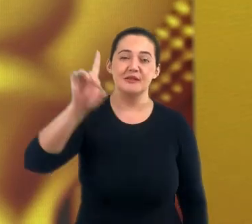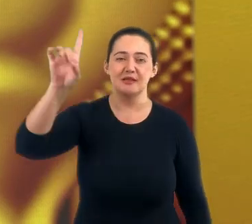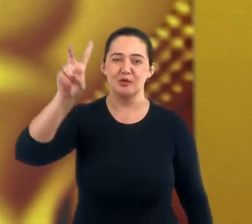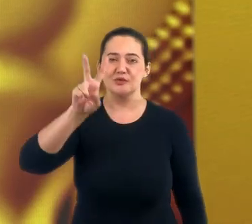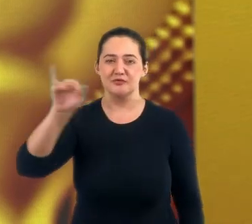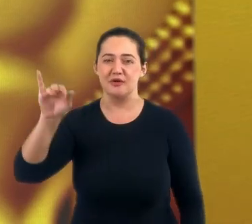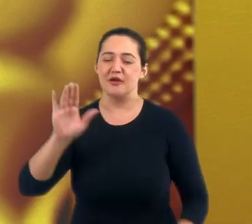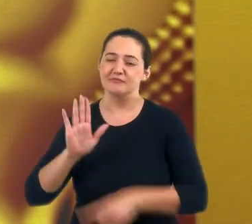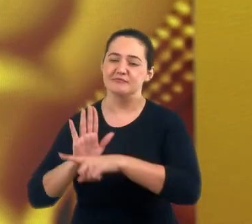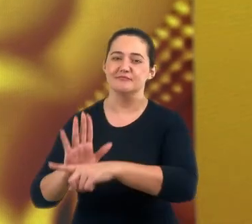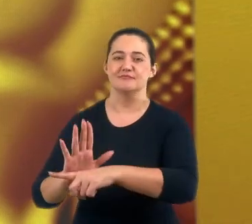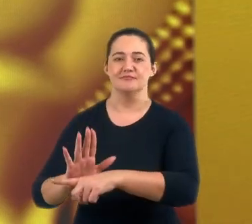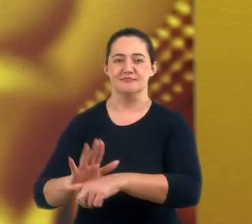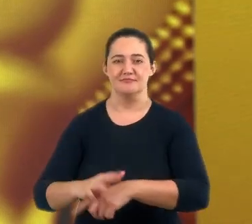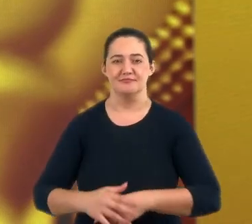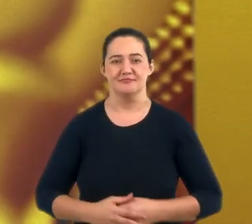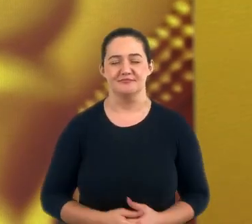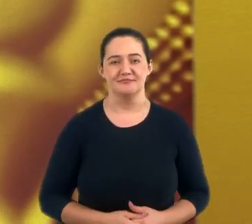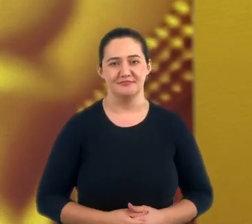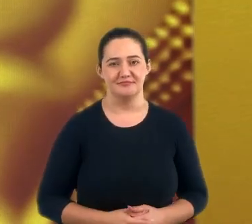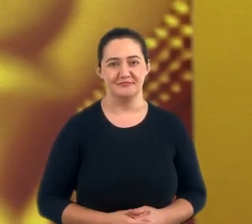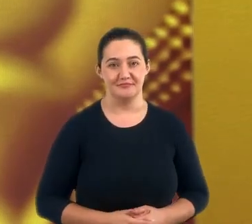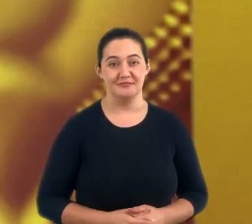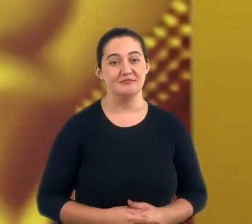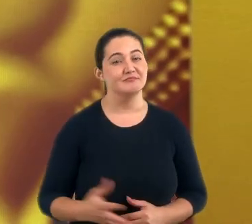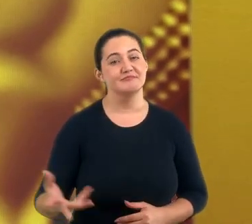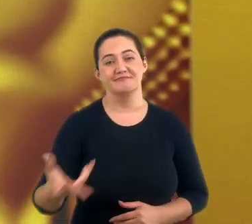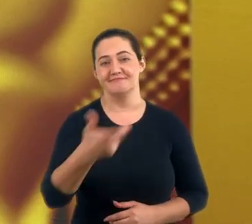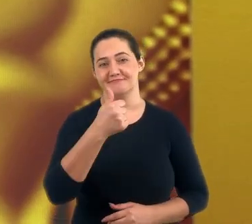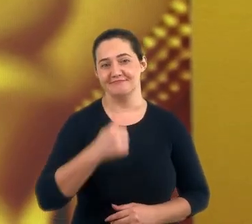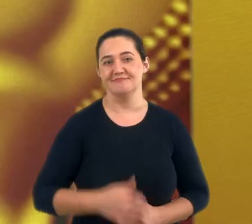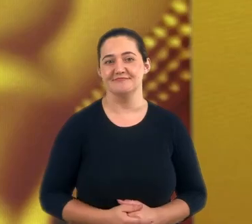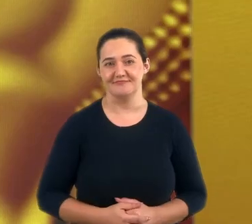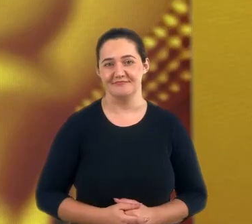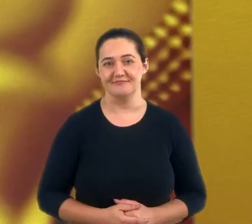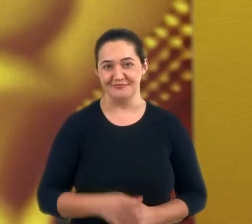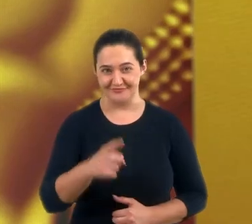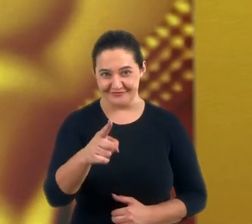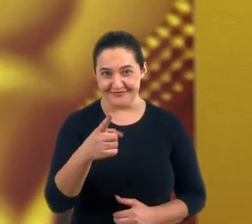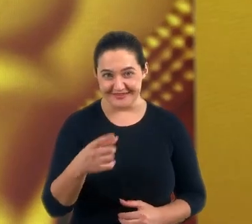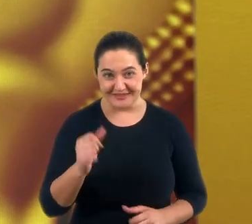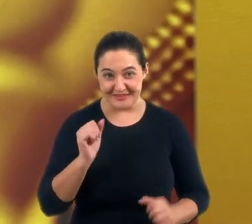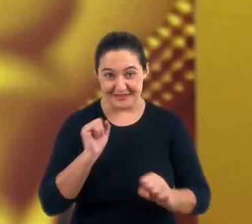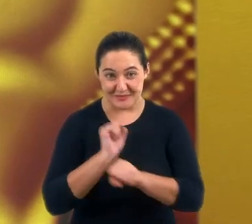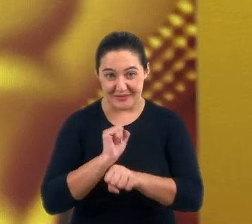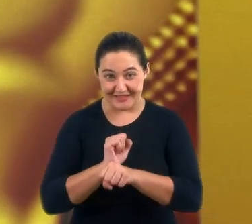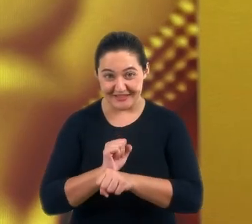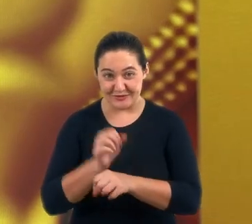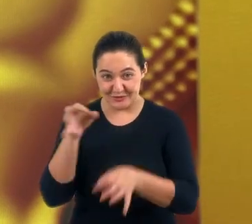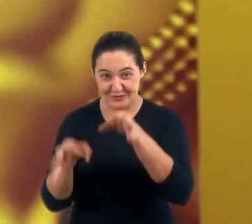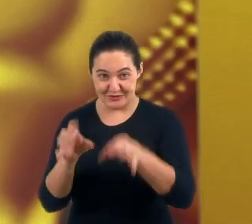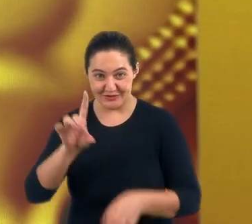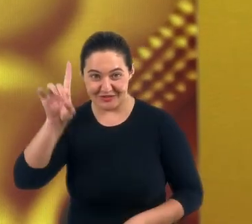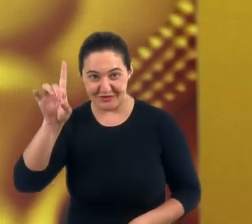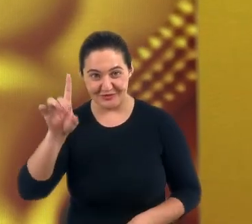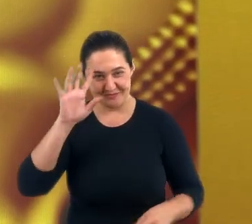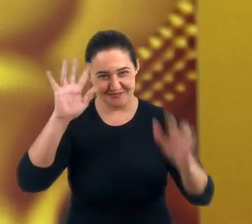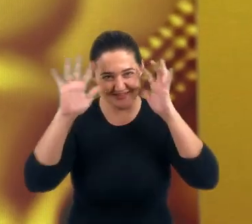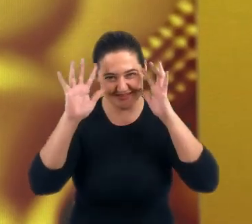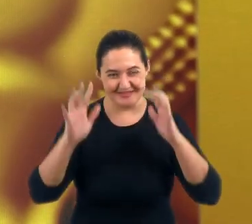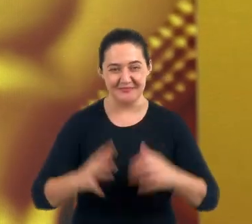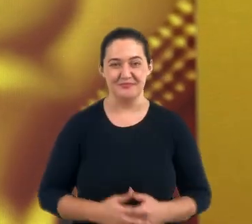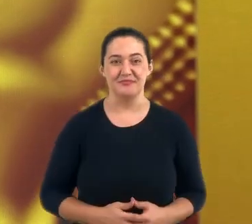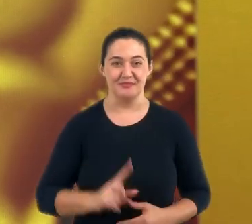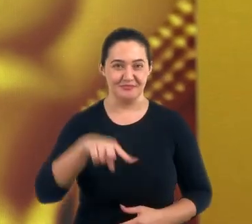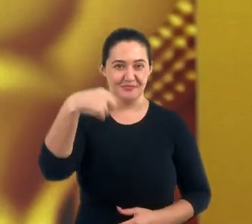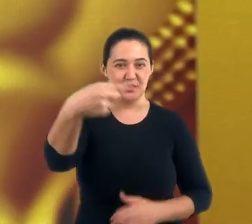fará justiça ao seu povo. E isto é maravilhoso. Você está aguardando o juízo de Deus? Pense nisso. E a gente